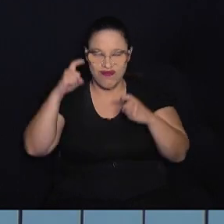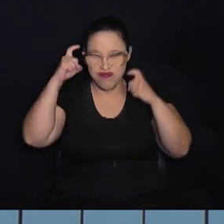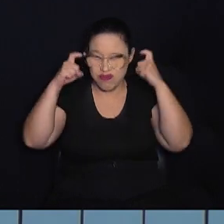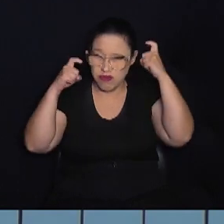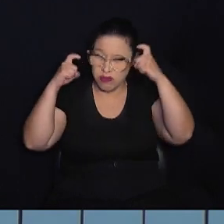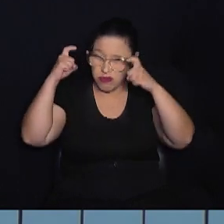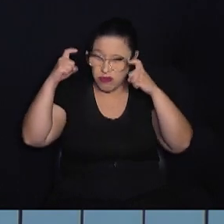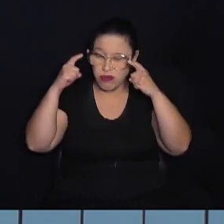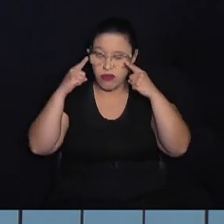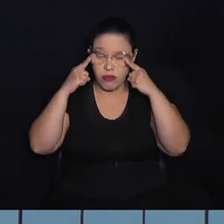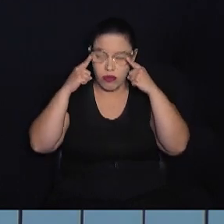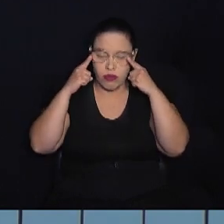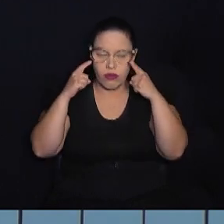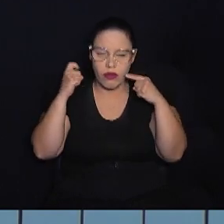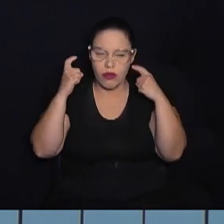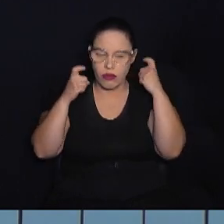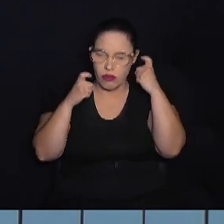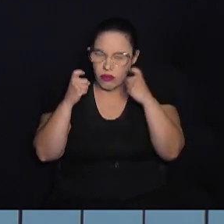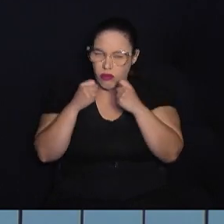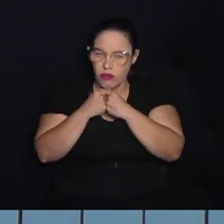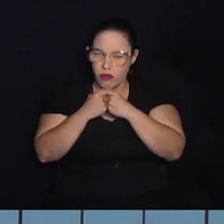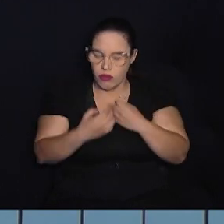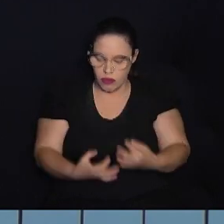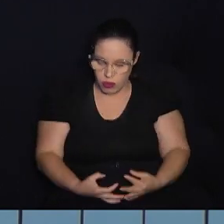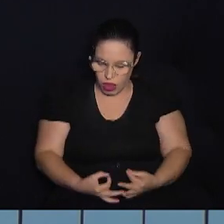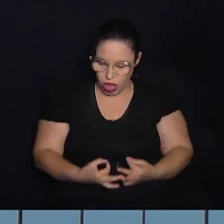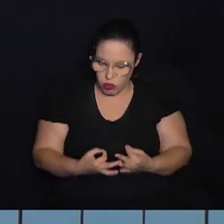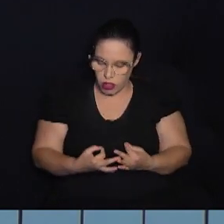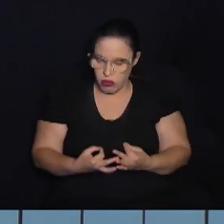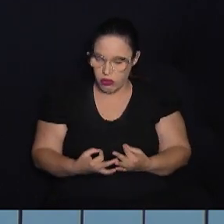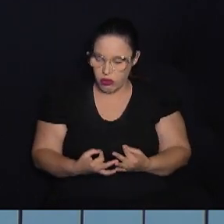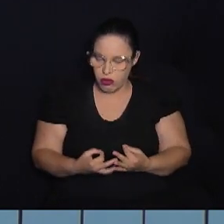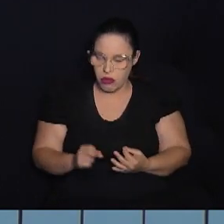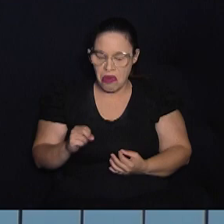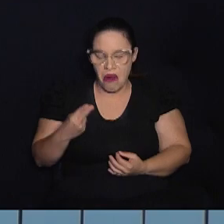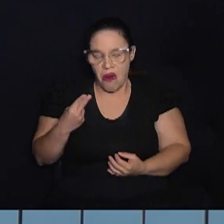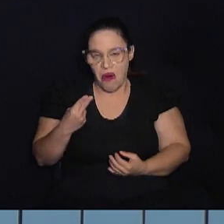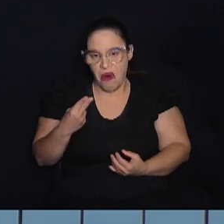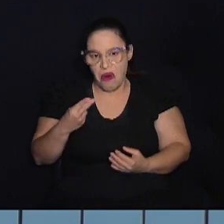preocupação? É motivo de preocupação com relação ao câncer de bexiga? Ou